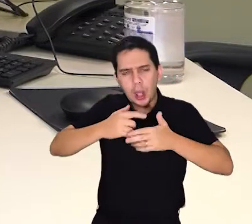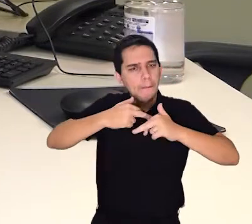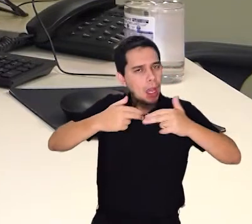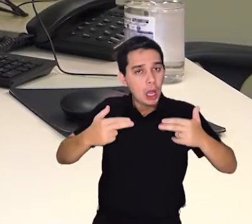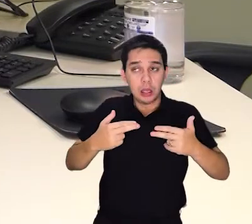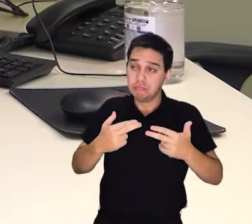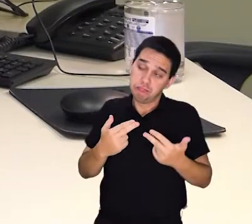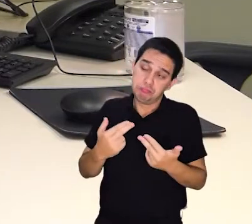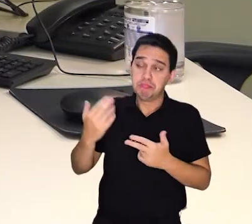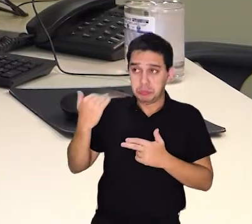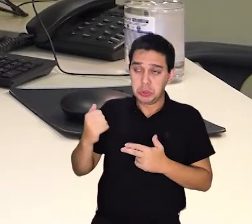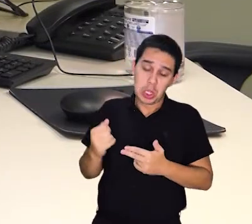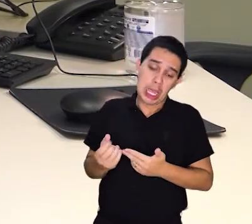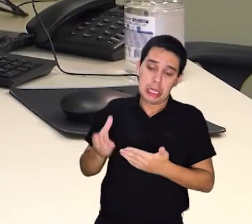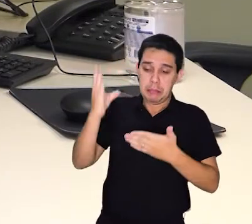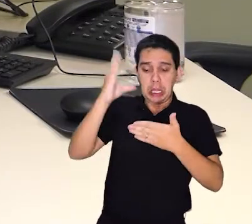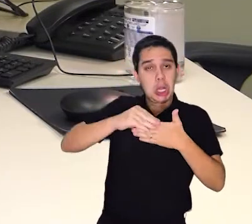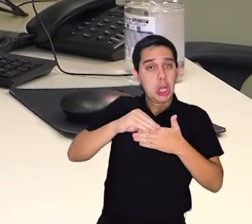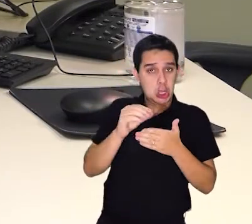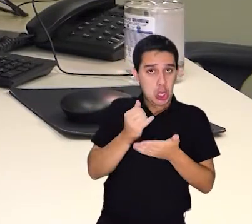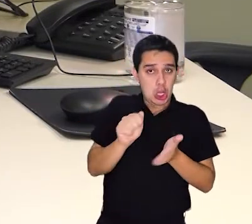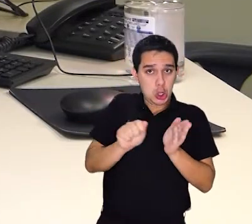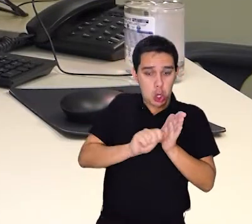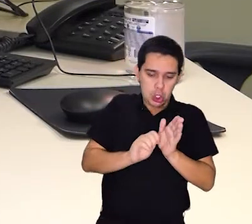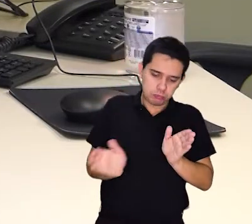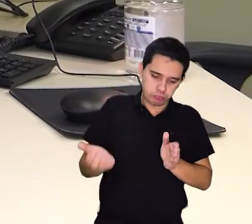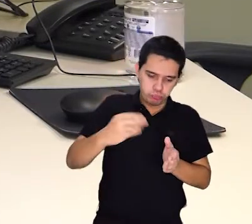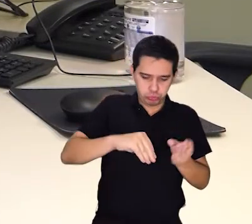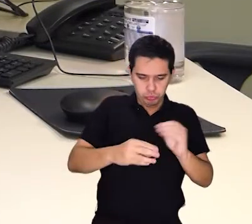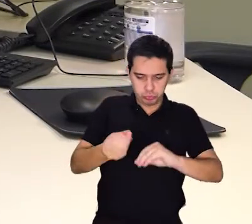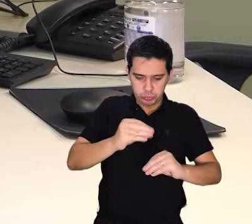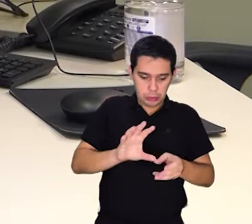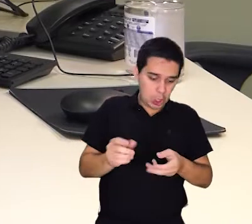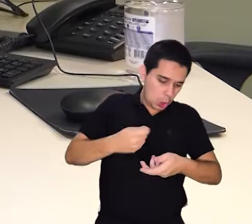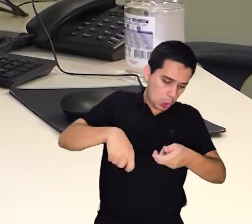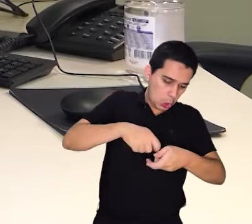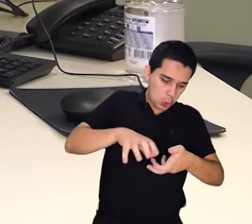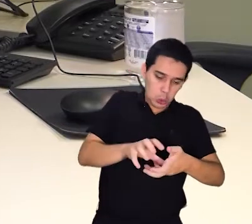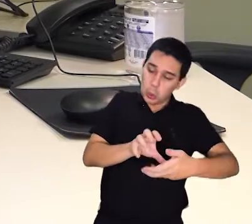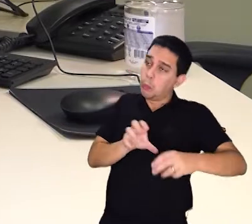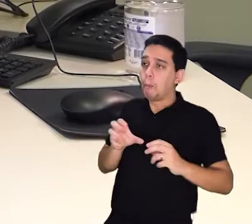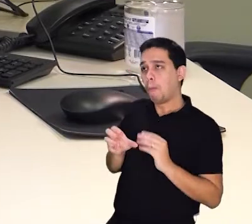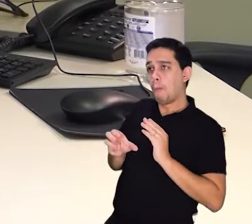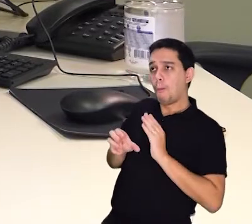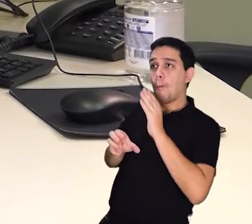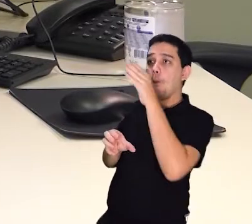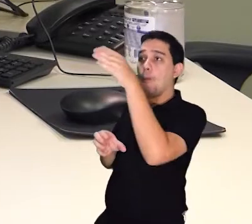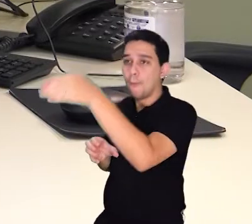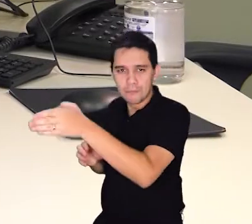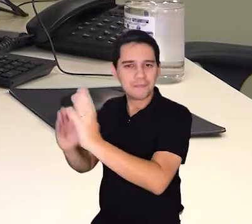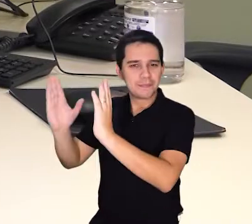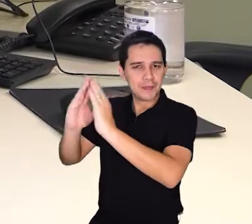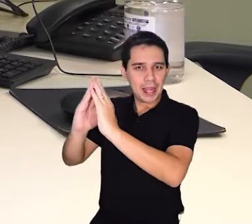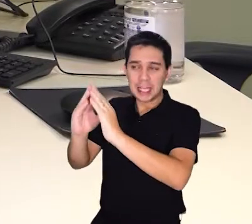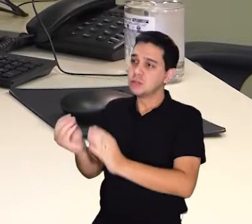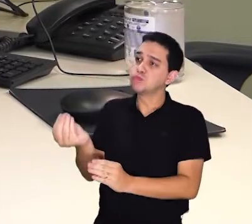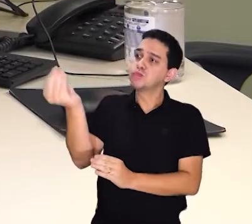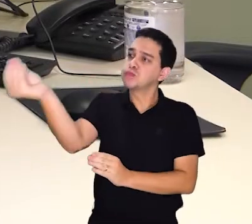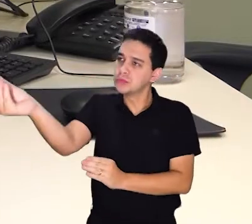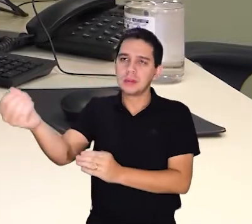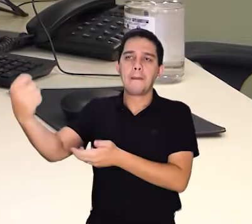do WhatsApp e faziam a solicitação das drogas. Essas drogas eram entregues nas residências desses usuários,